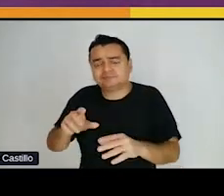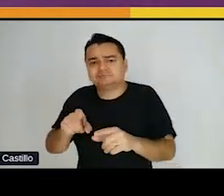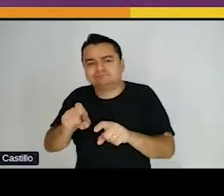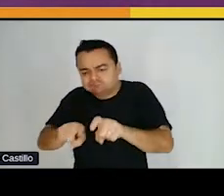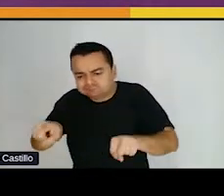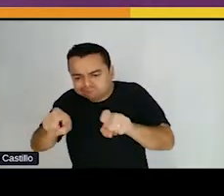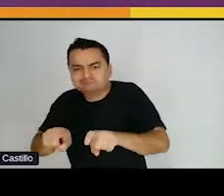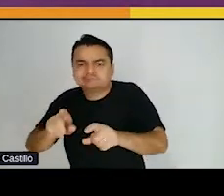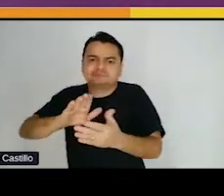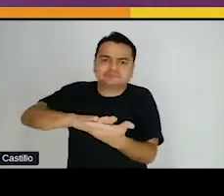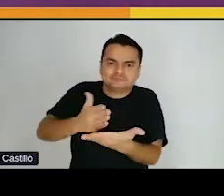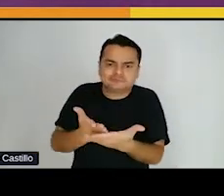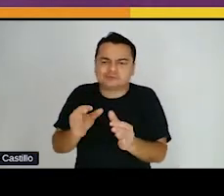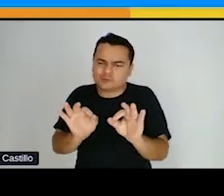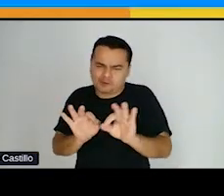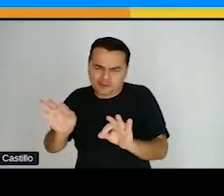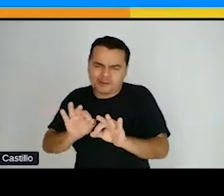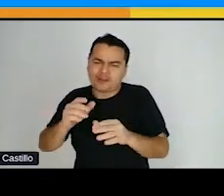tradução.